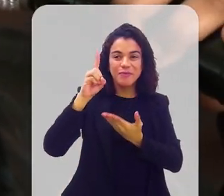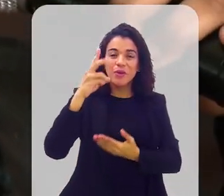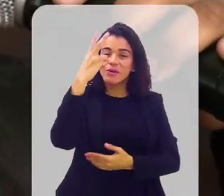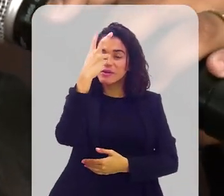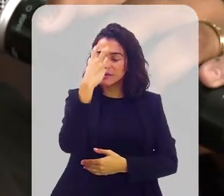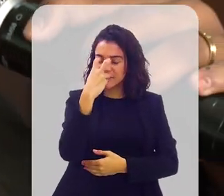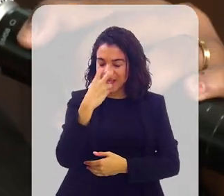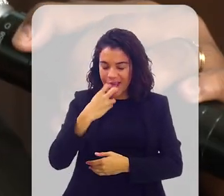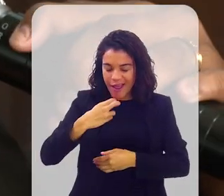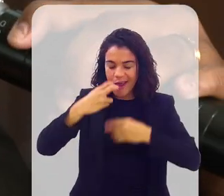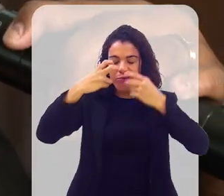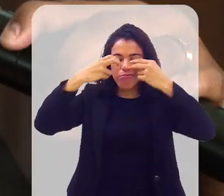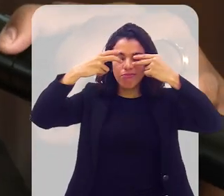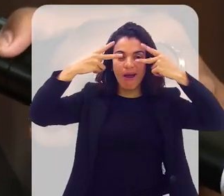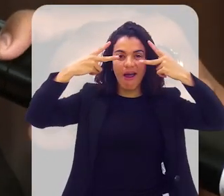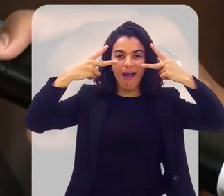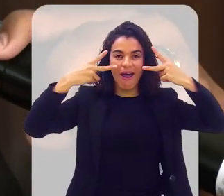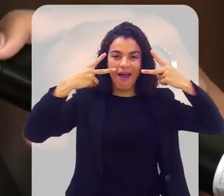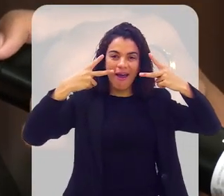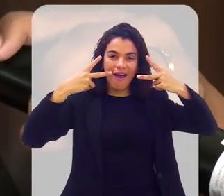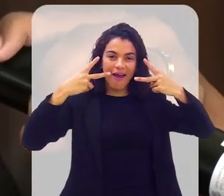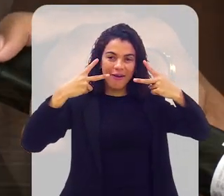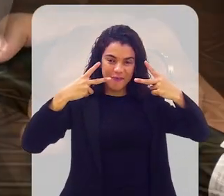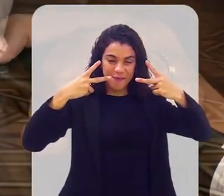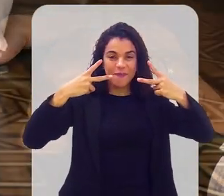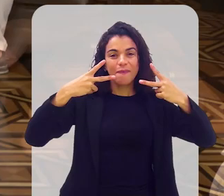Deus. O cego enxerga,